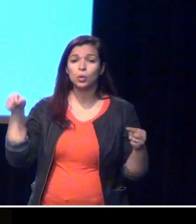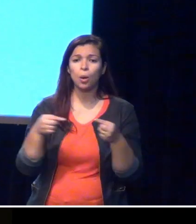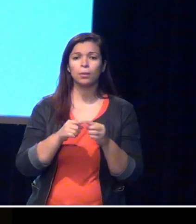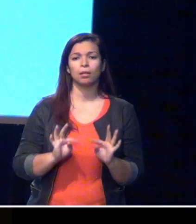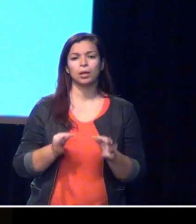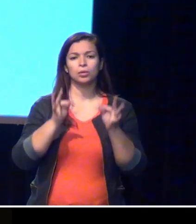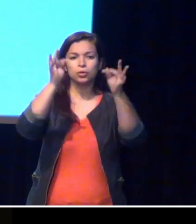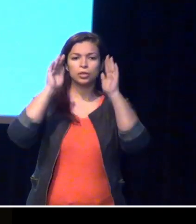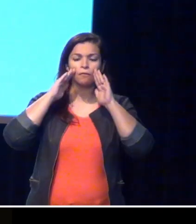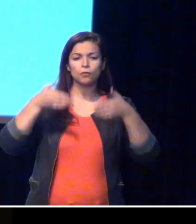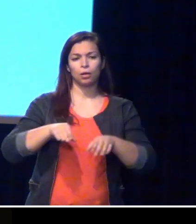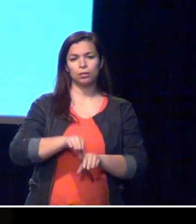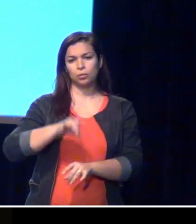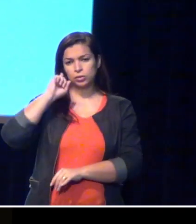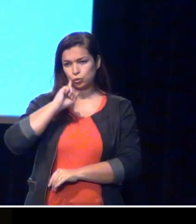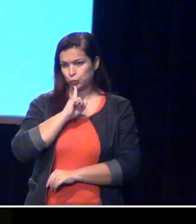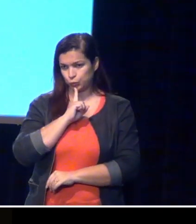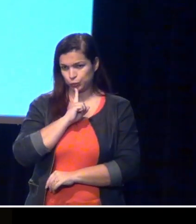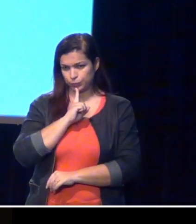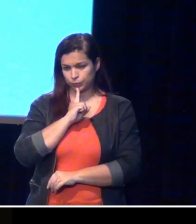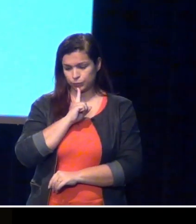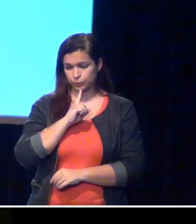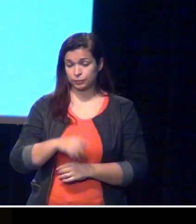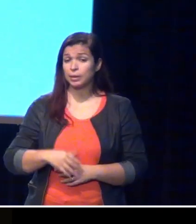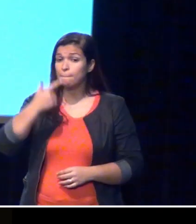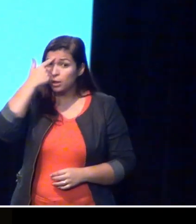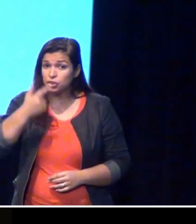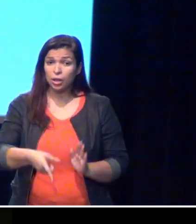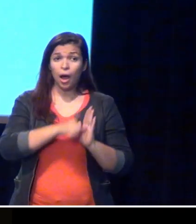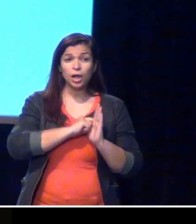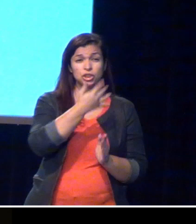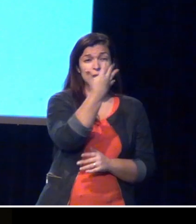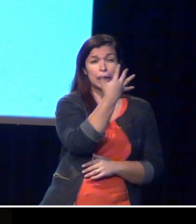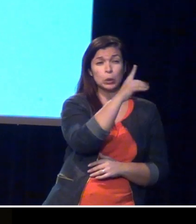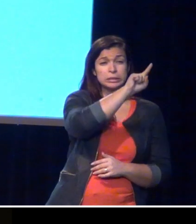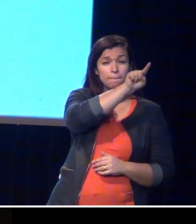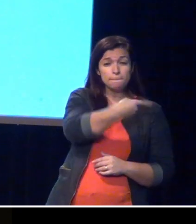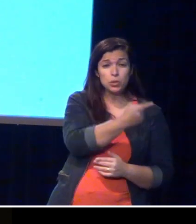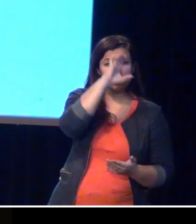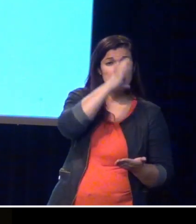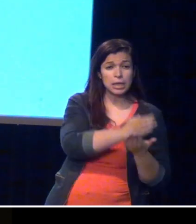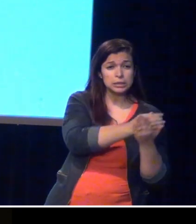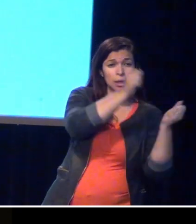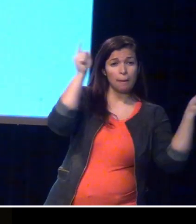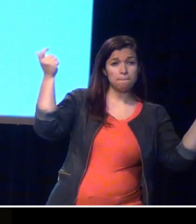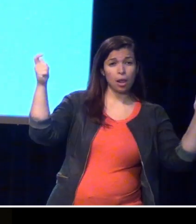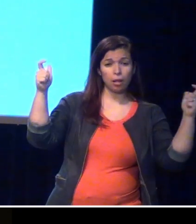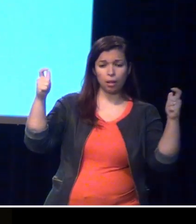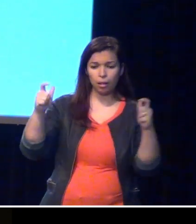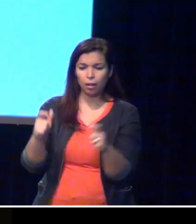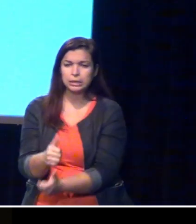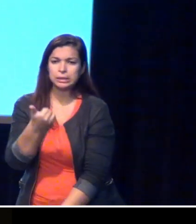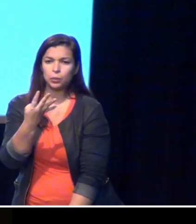surdos. A gente parte de 14 mil para 149 teses, mas, quando a gente